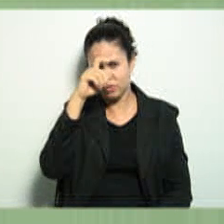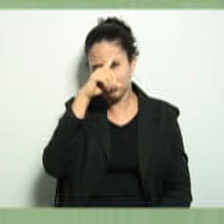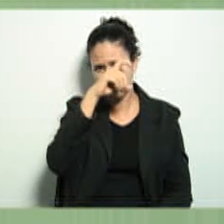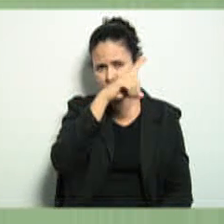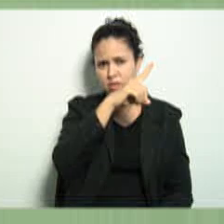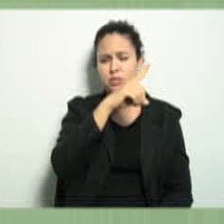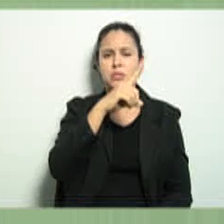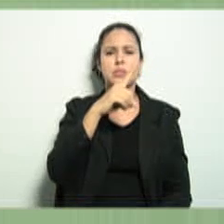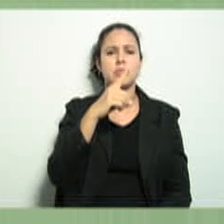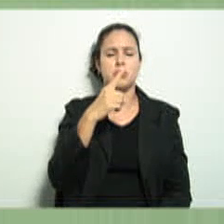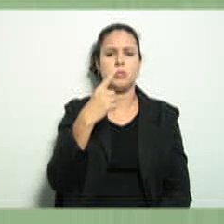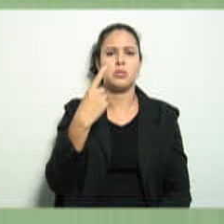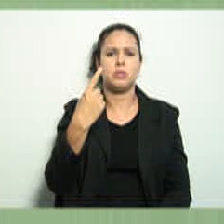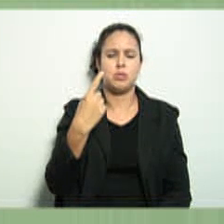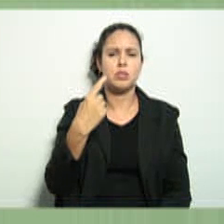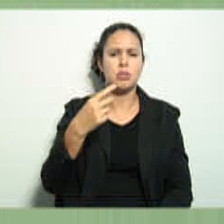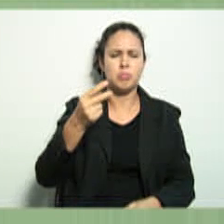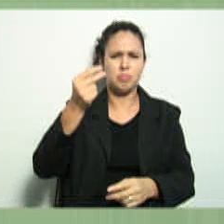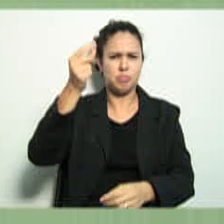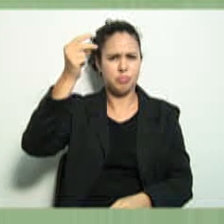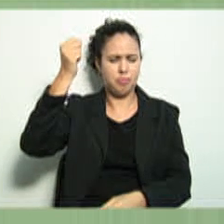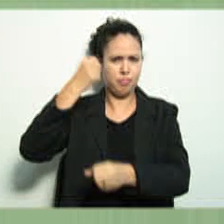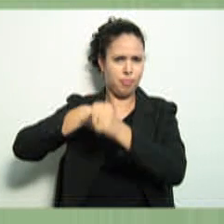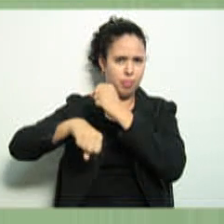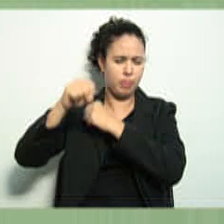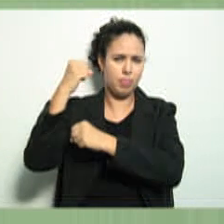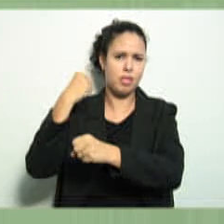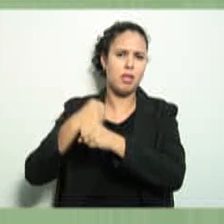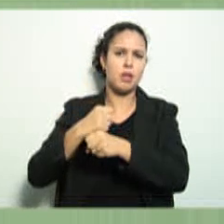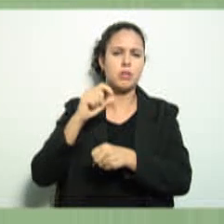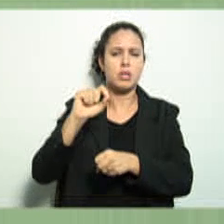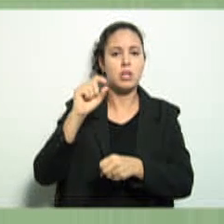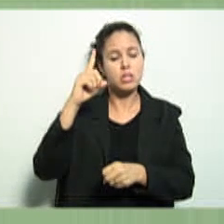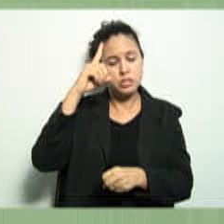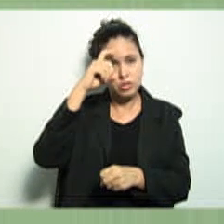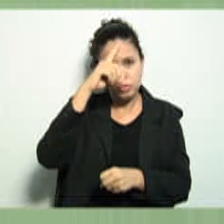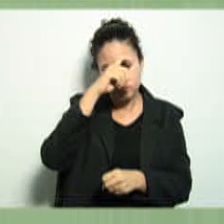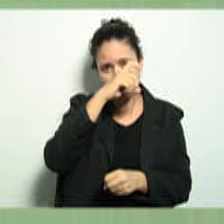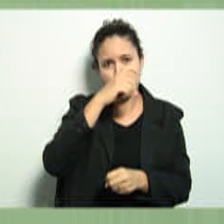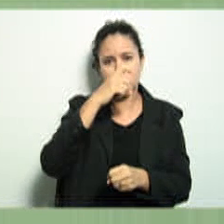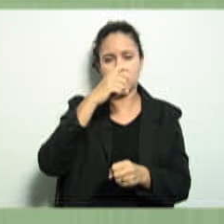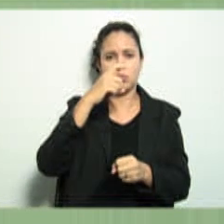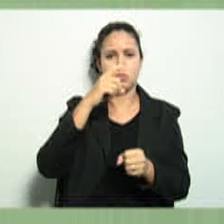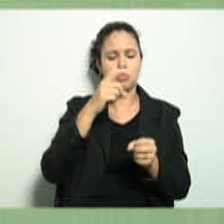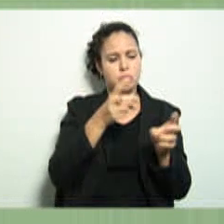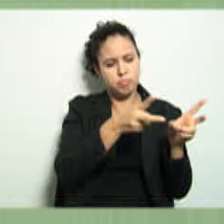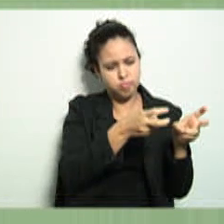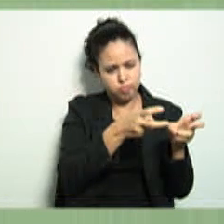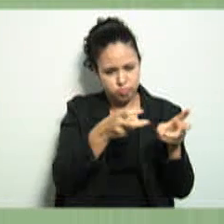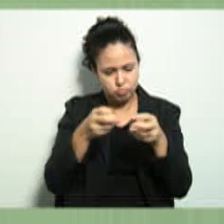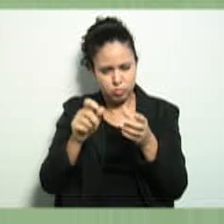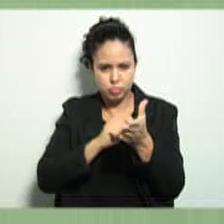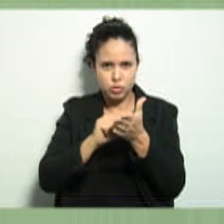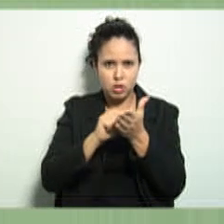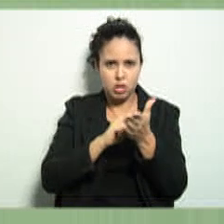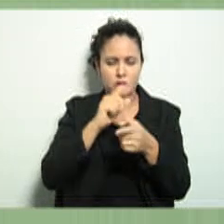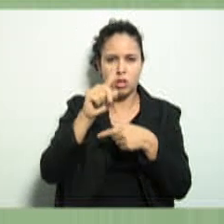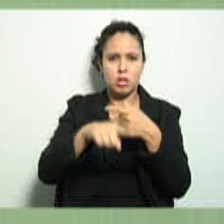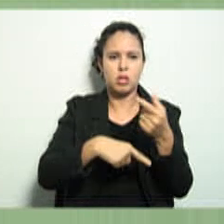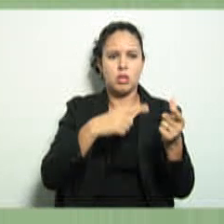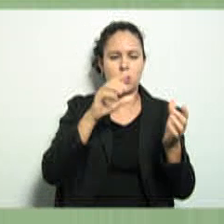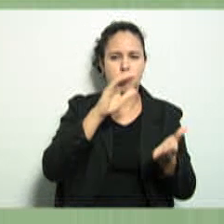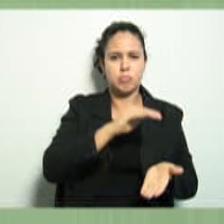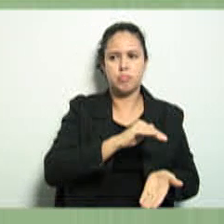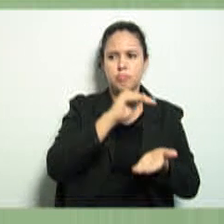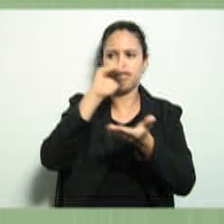onde hoje ficam Rondônia e o Acre, até Manaus e Belém, os grandes centros na região amazônica, principalmente